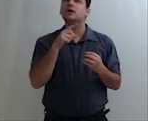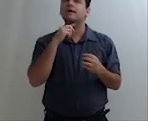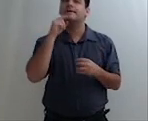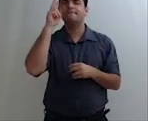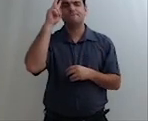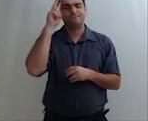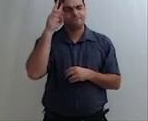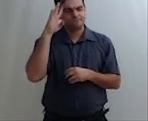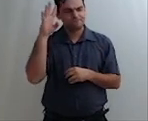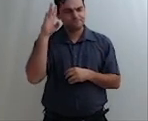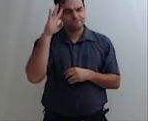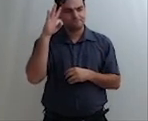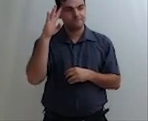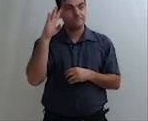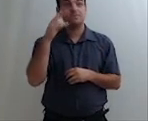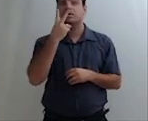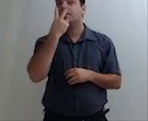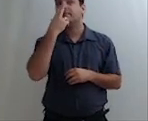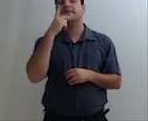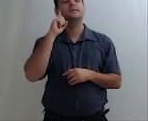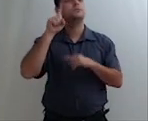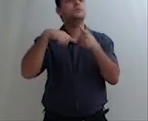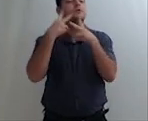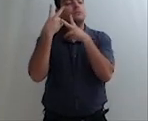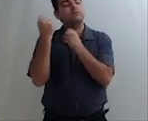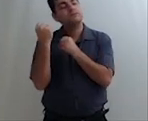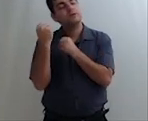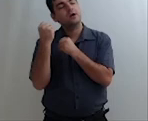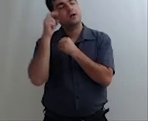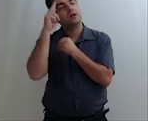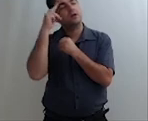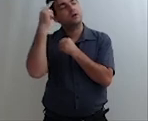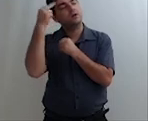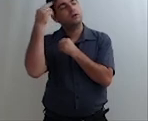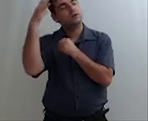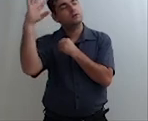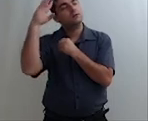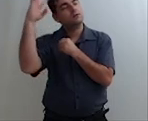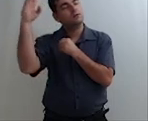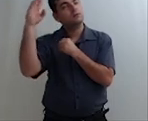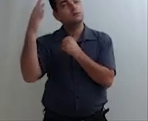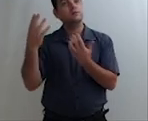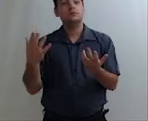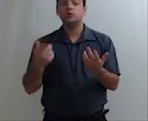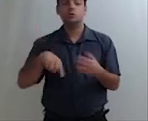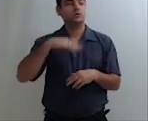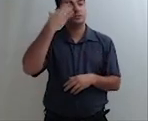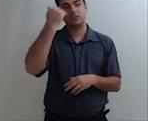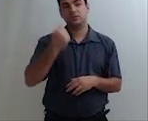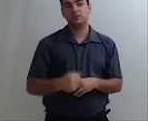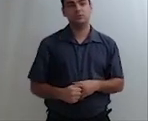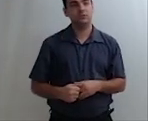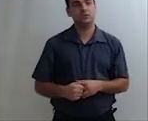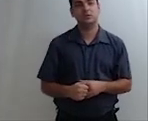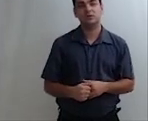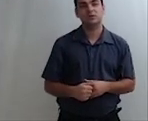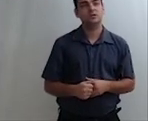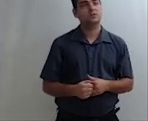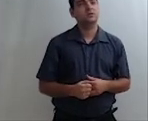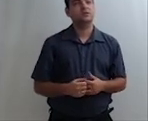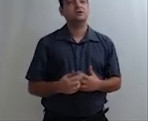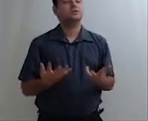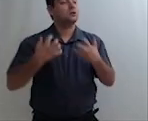lembrança que se tem de um episódio Então hoje eh é sabido é consabido que a memória humana não funciona tal